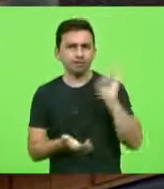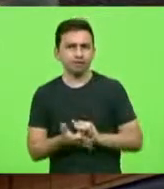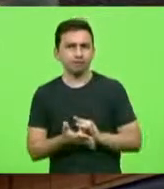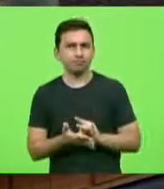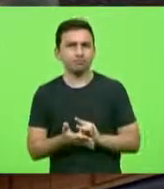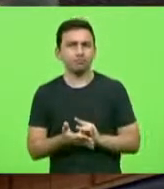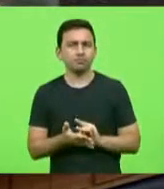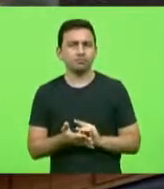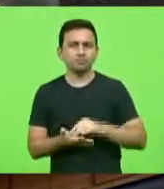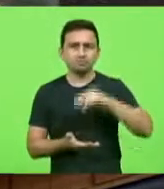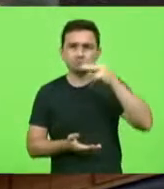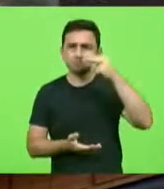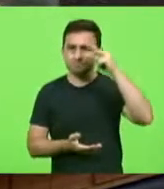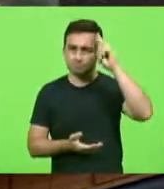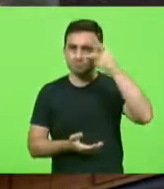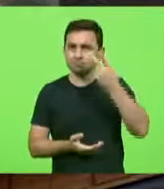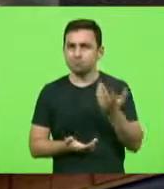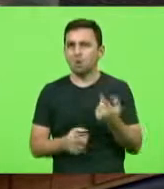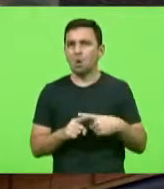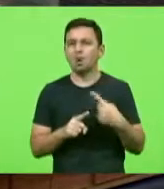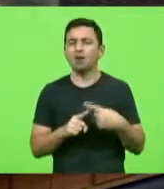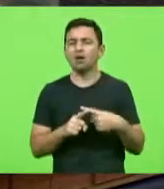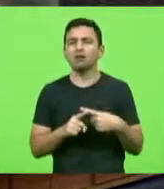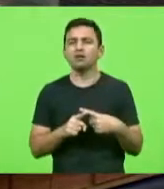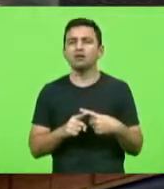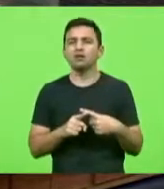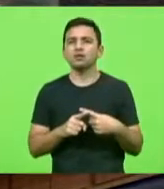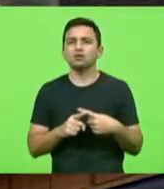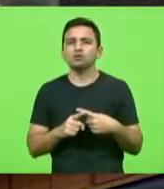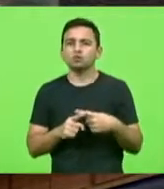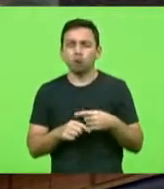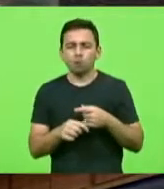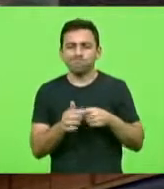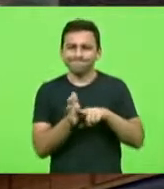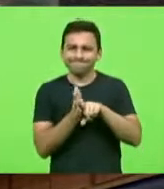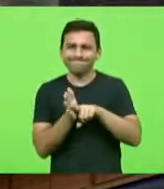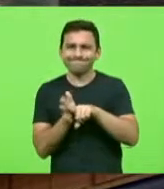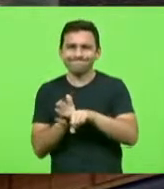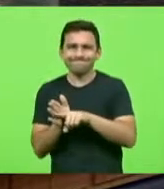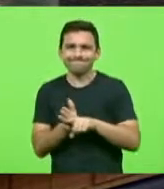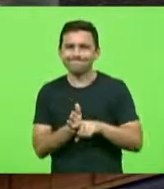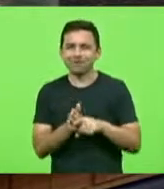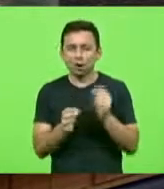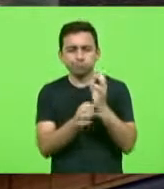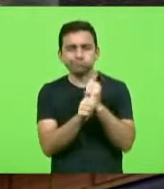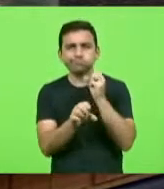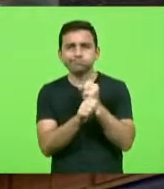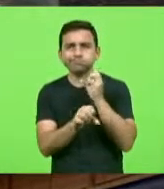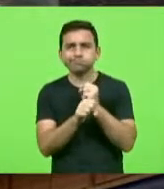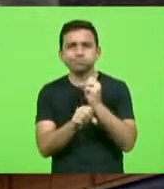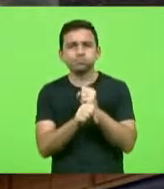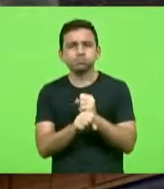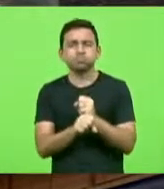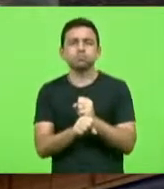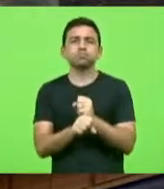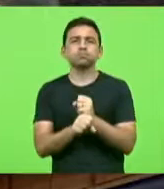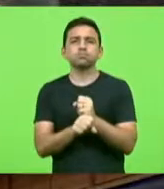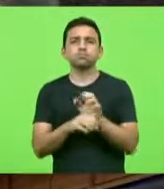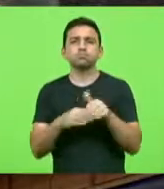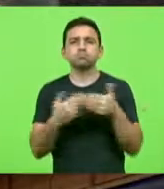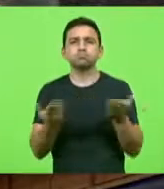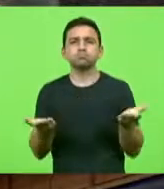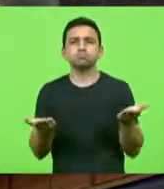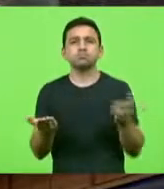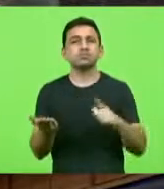deputado Milton Obos. Sabe, porque a gente tentou chegar ali numa conta rasa ali embaixo, ali, né? Existe